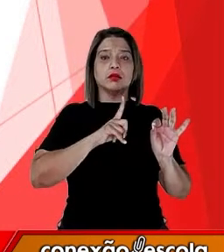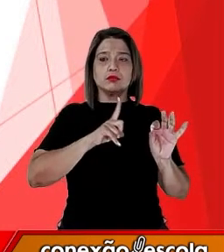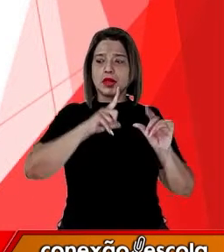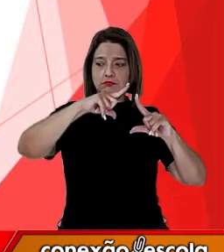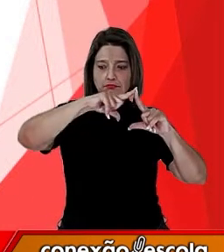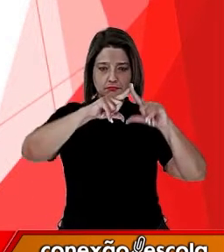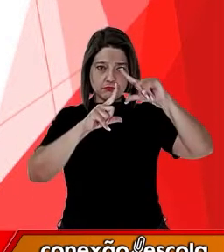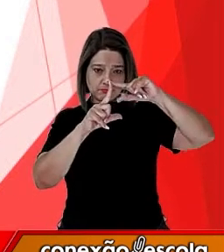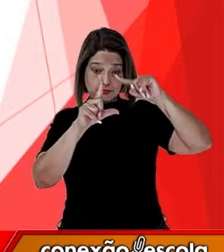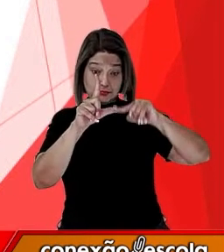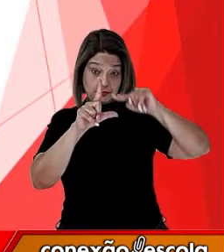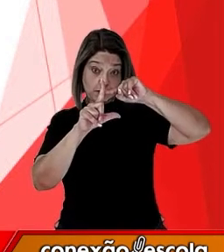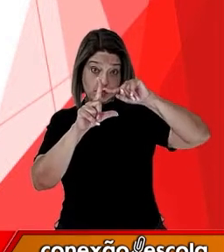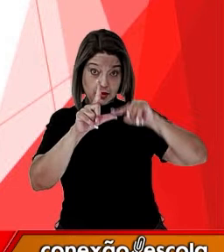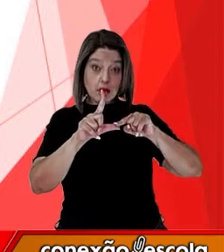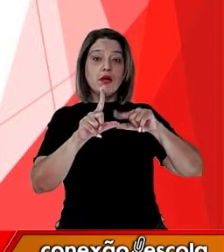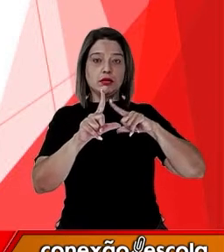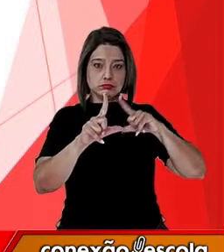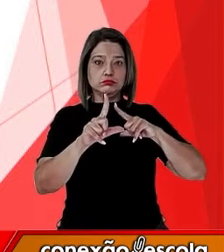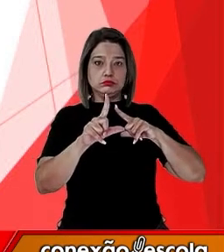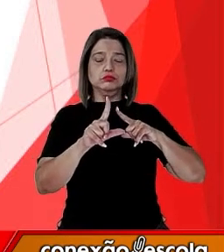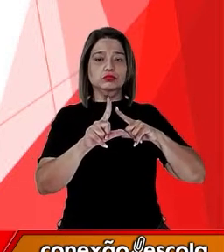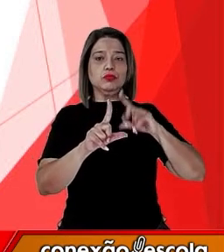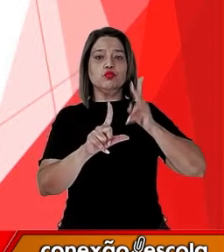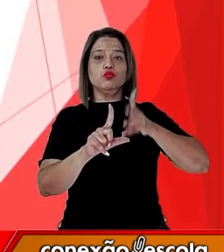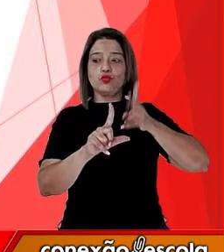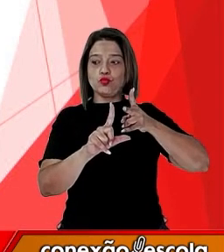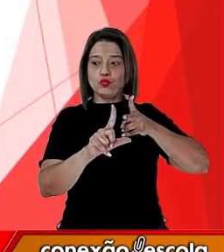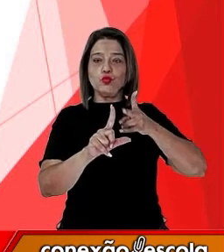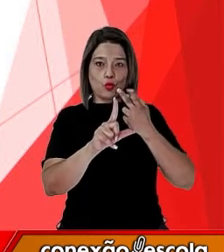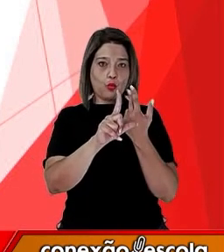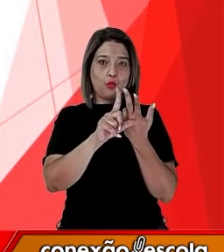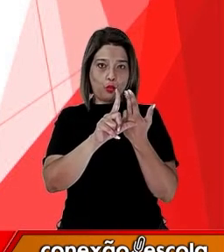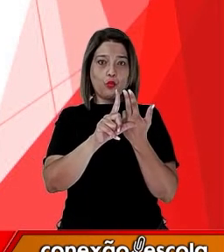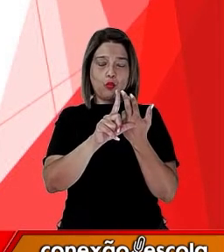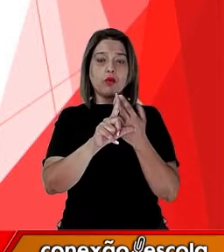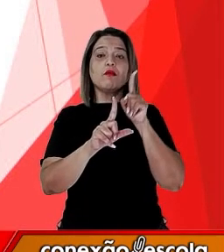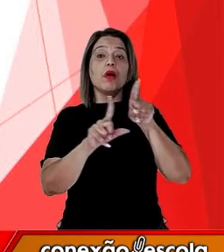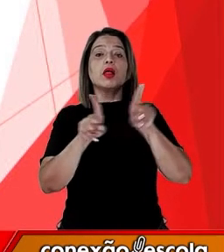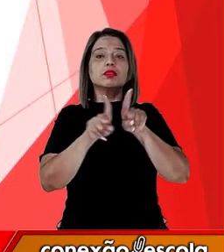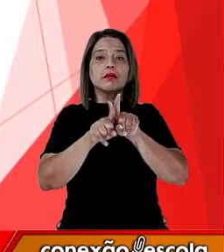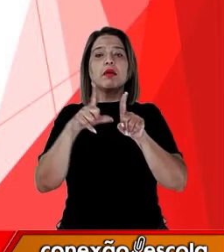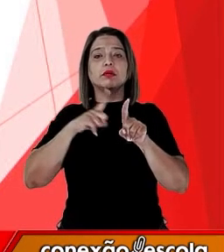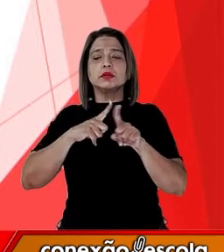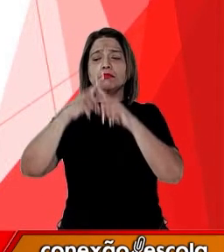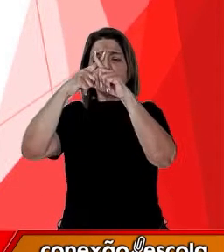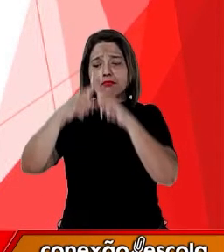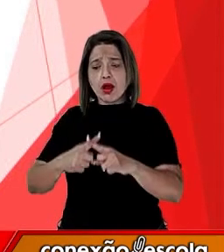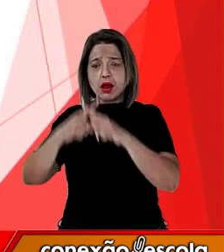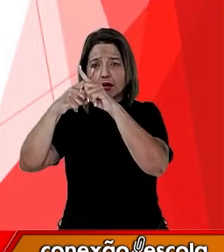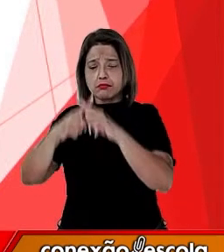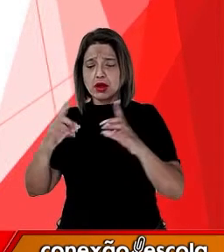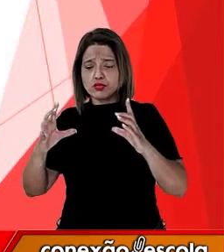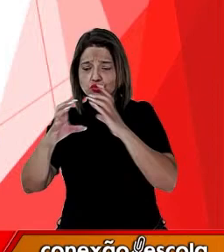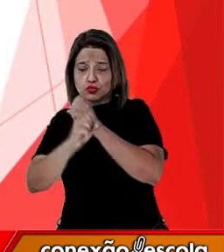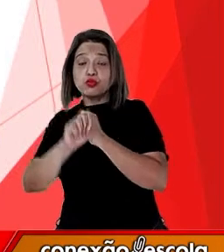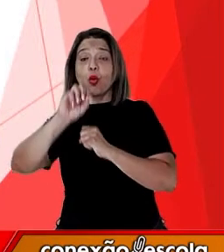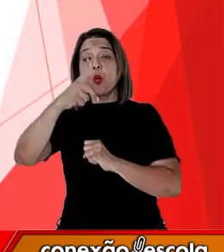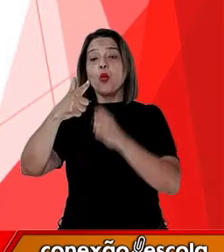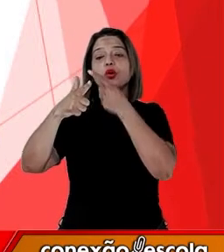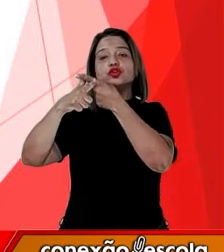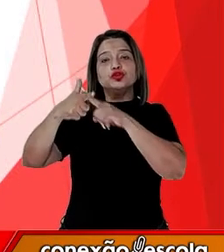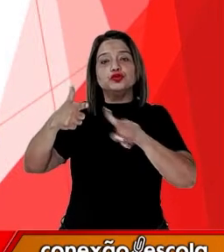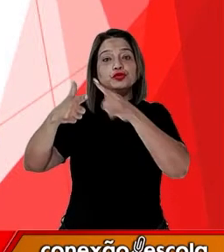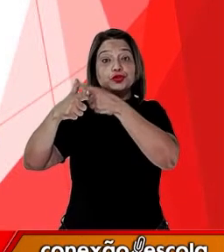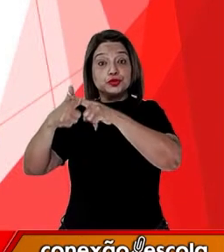mantidas e as medidas de comprimento das dimensões são multiplicadas ou divididas por um mesmo número